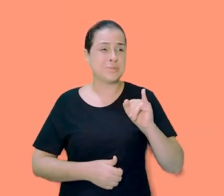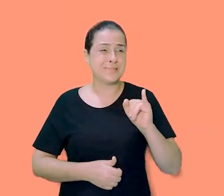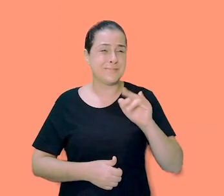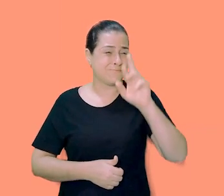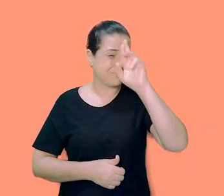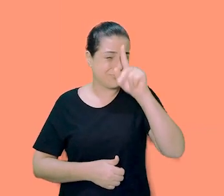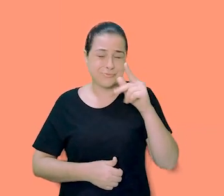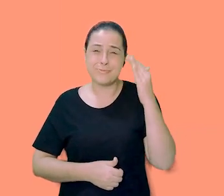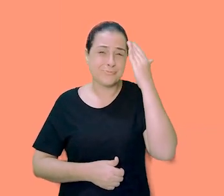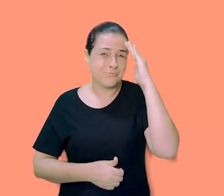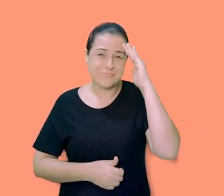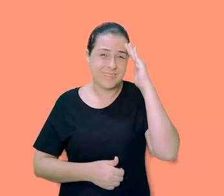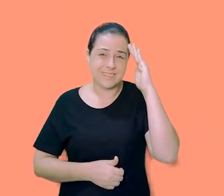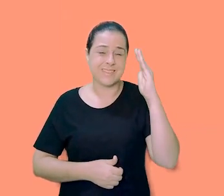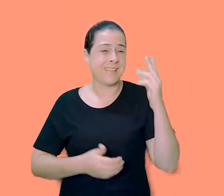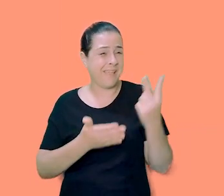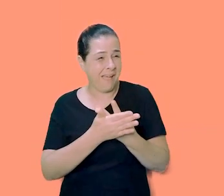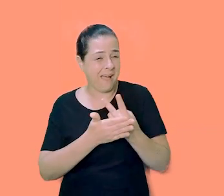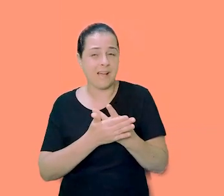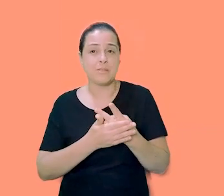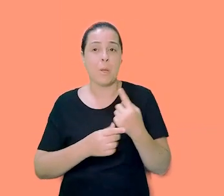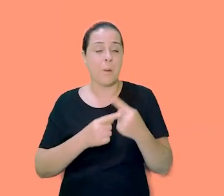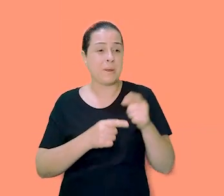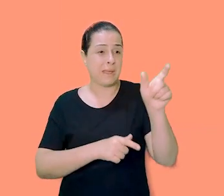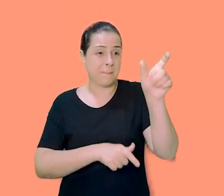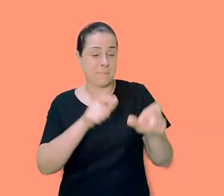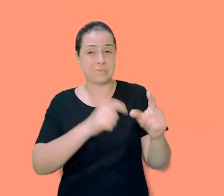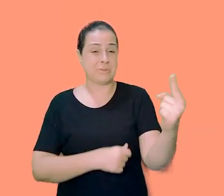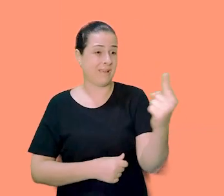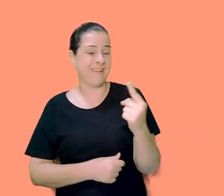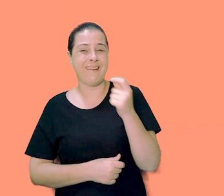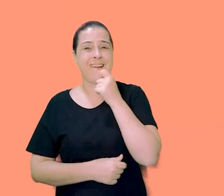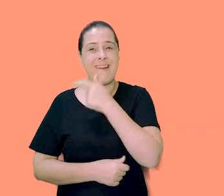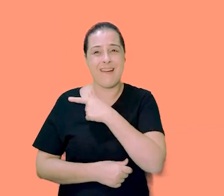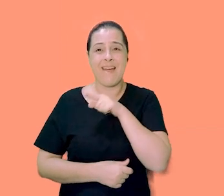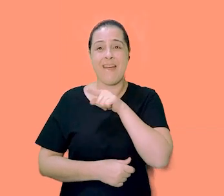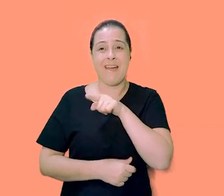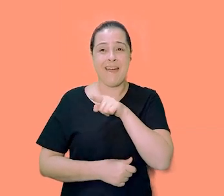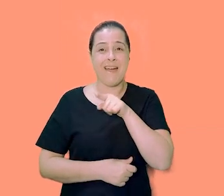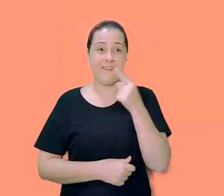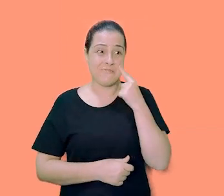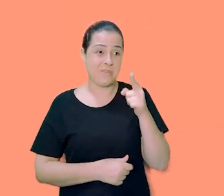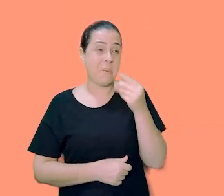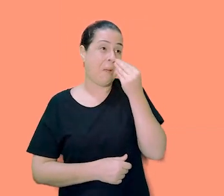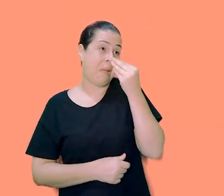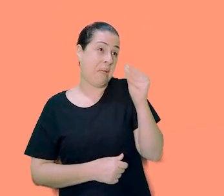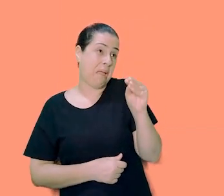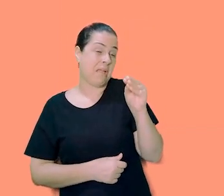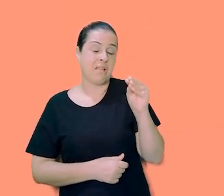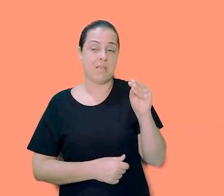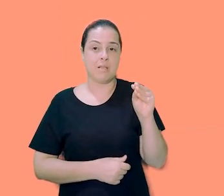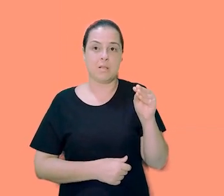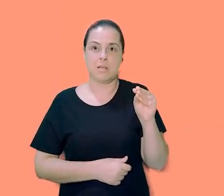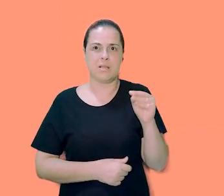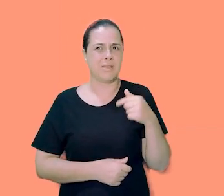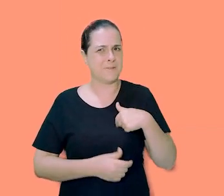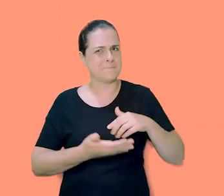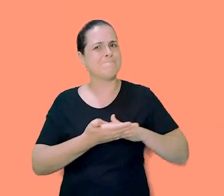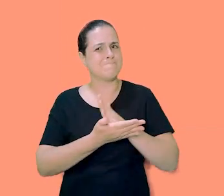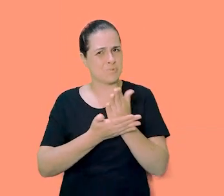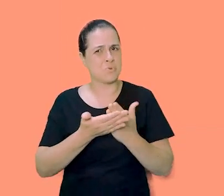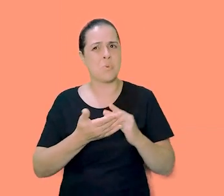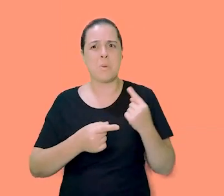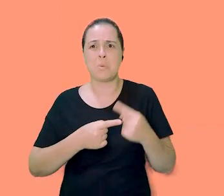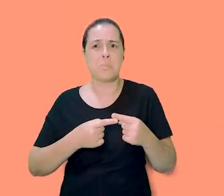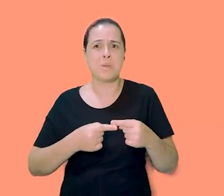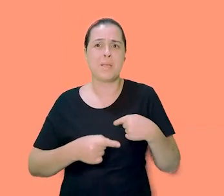errado. Então, quando as pessoas ficam fazendo piadinha, mas ela quer ouvir só o que ela quer, mas ela que ignora, gente, aquilo me incomoda, porque aquilo pega numa